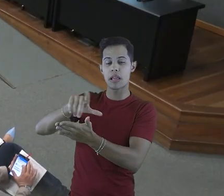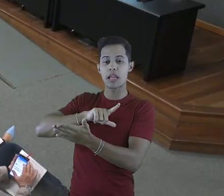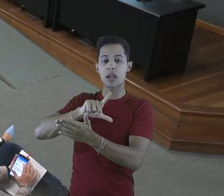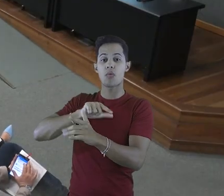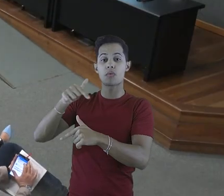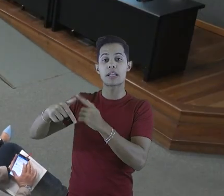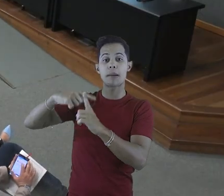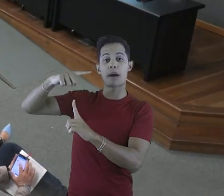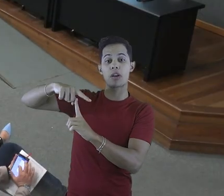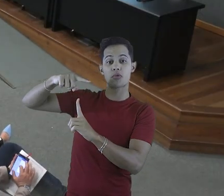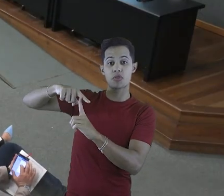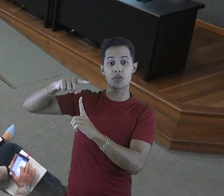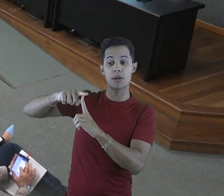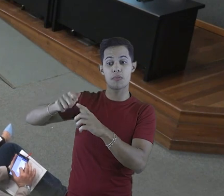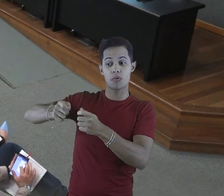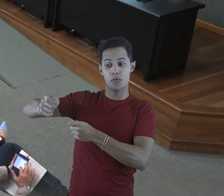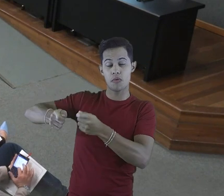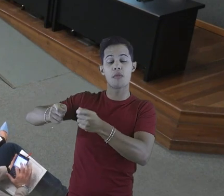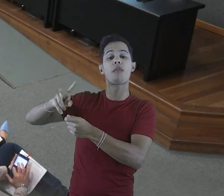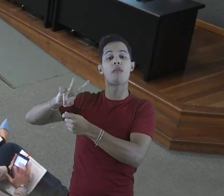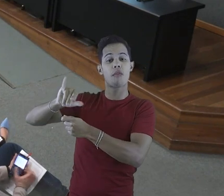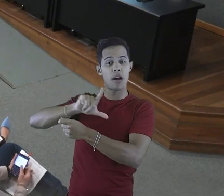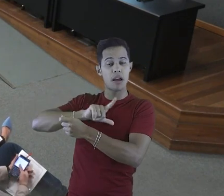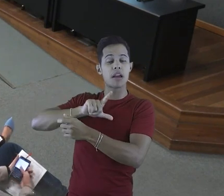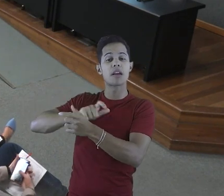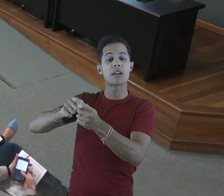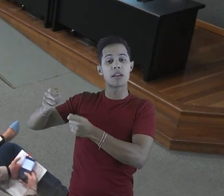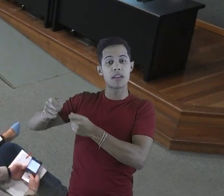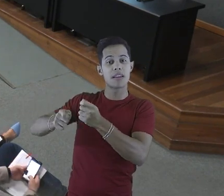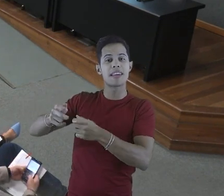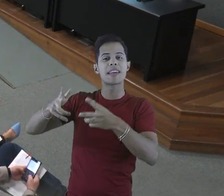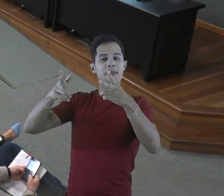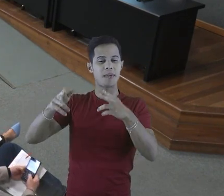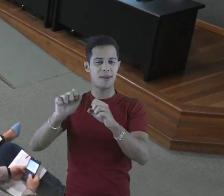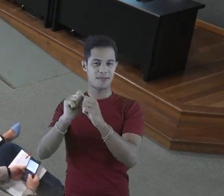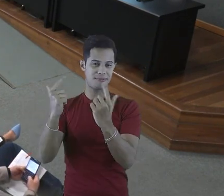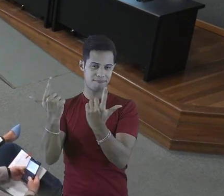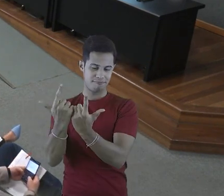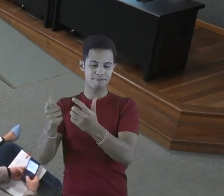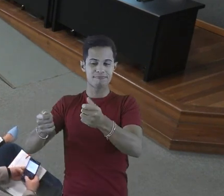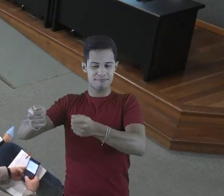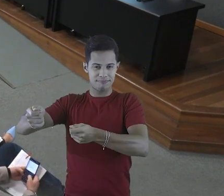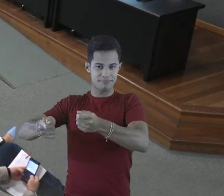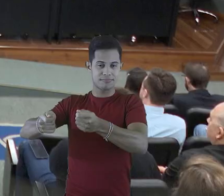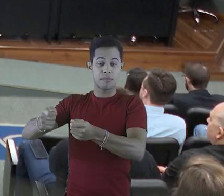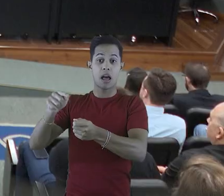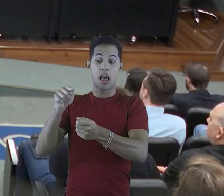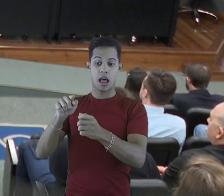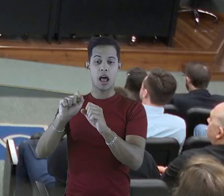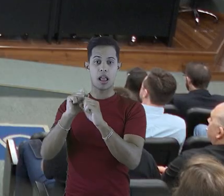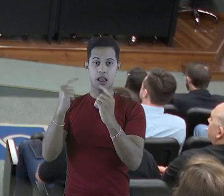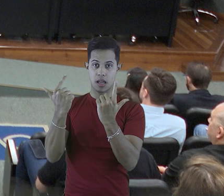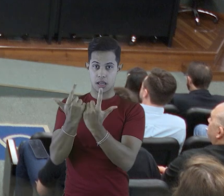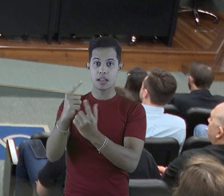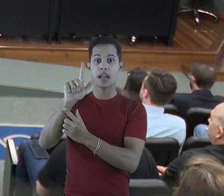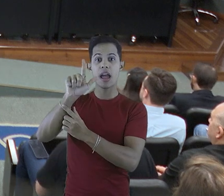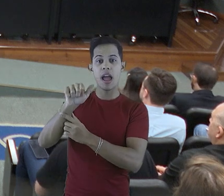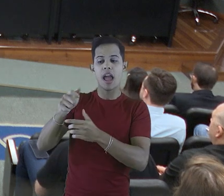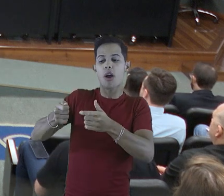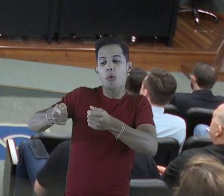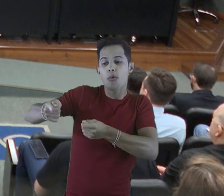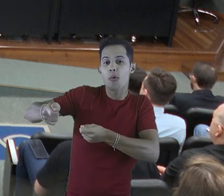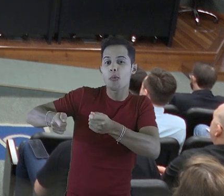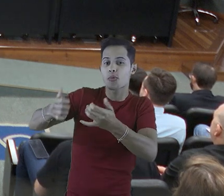Então, se o órgão exerce função típica de controlador, ele será considerado controlador. É o que acontece com a Assembleia Legislativa.